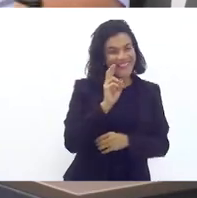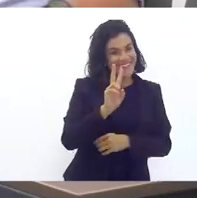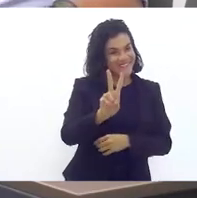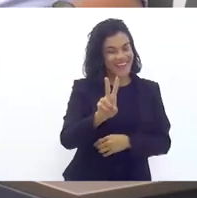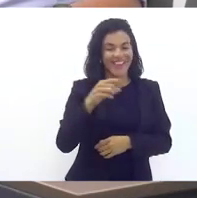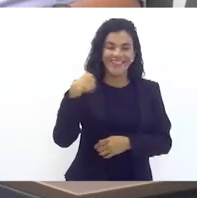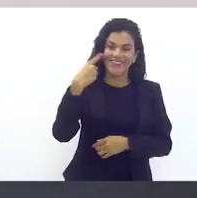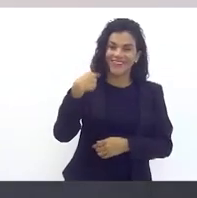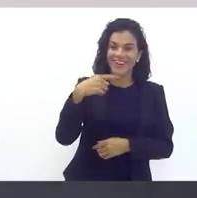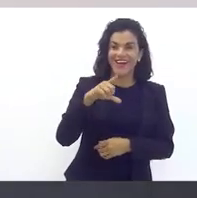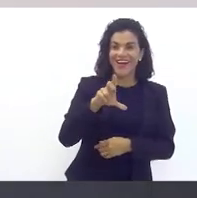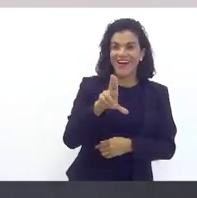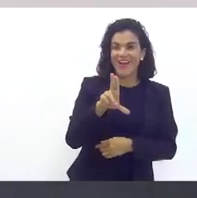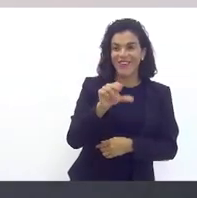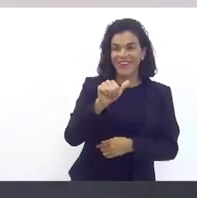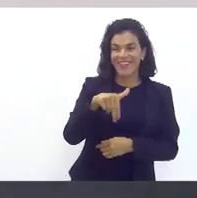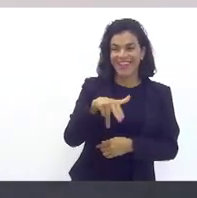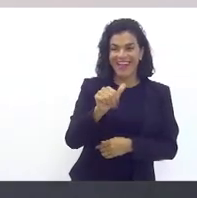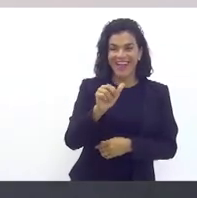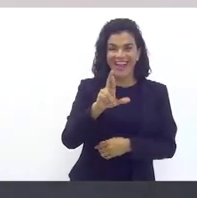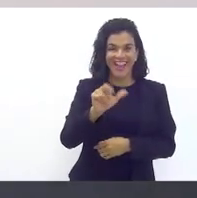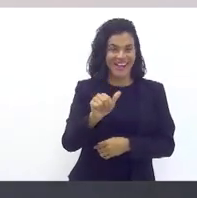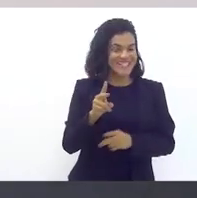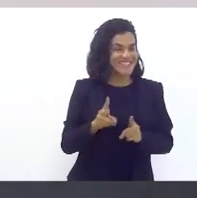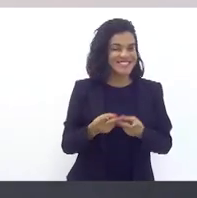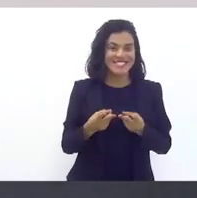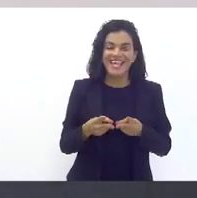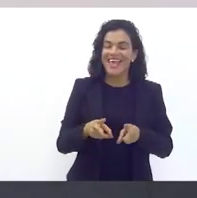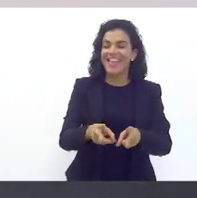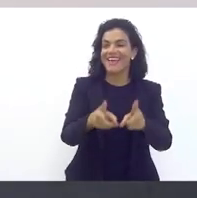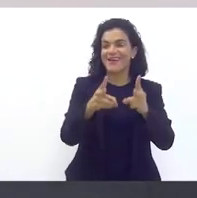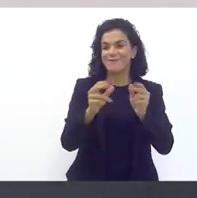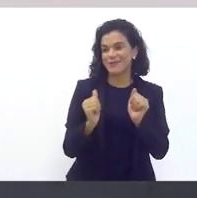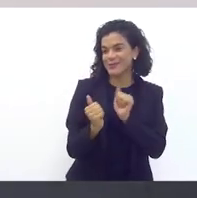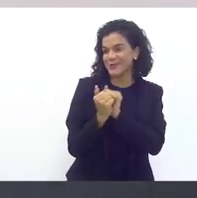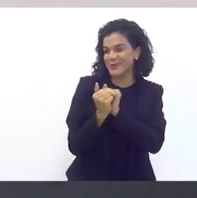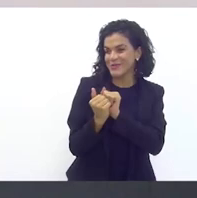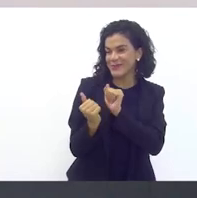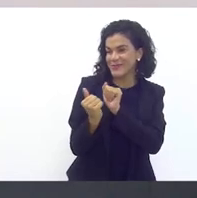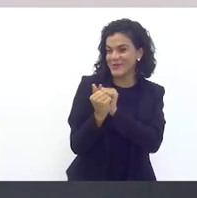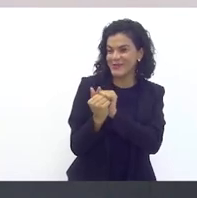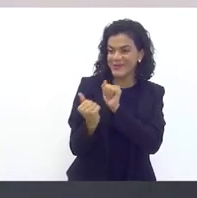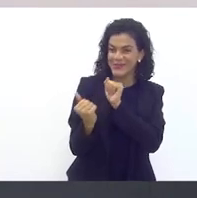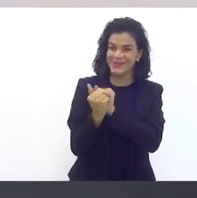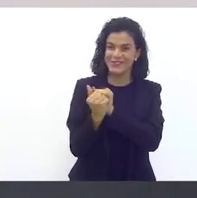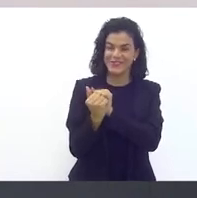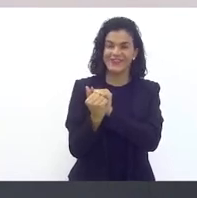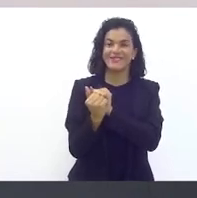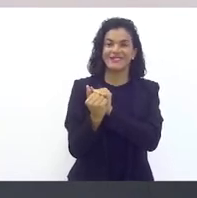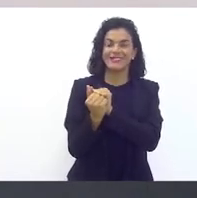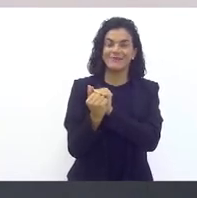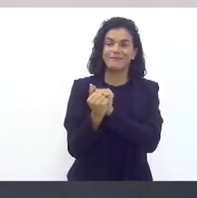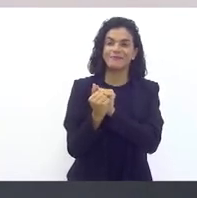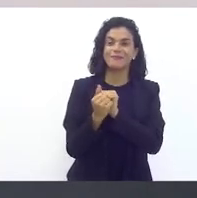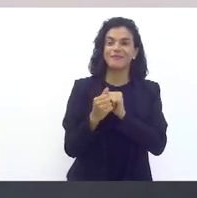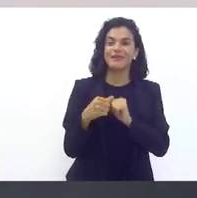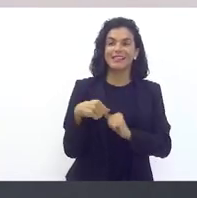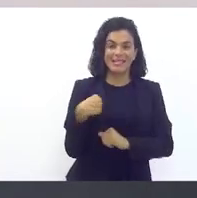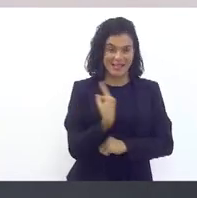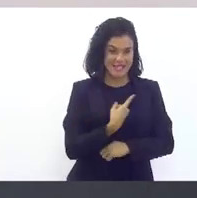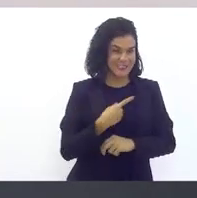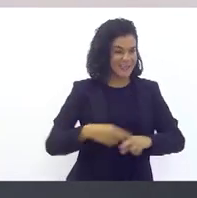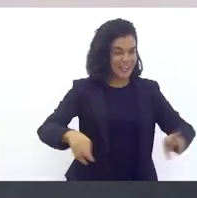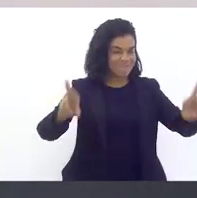doutora Gulnara Azevedo e Silva, sempre conosco, que hoje está num grande desafio aí, né? E a gente está